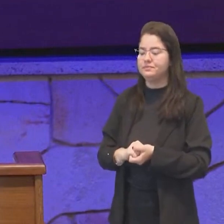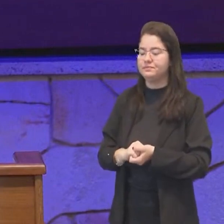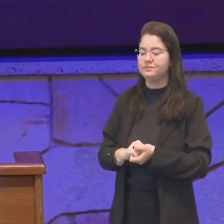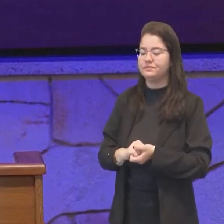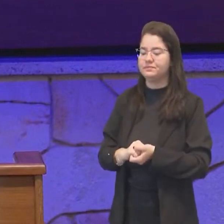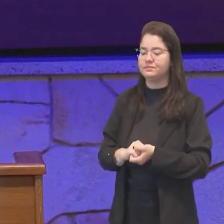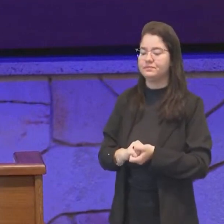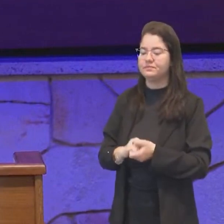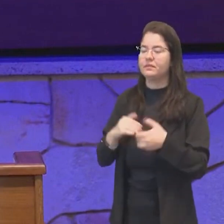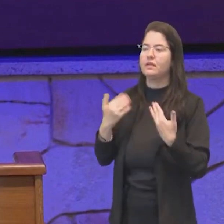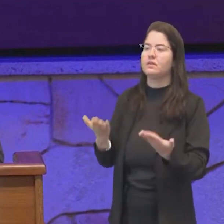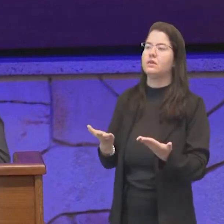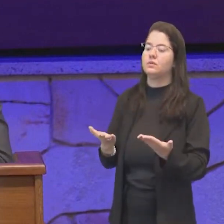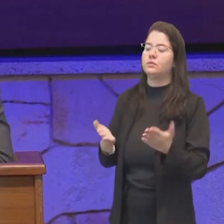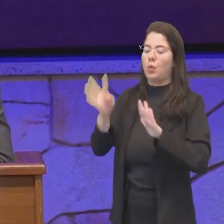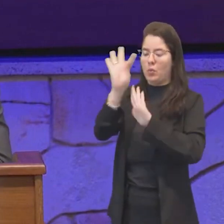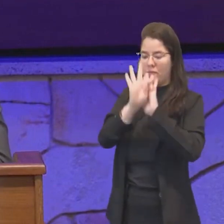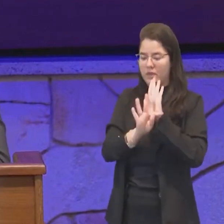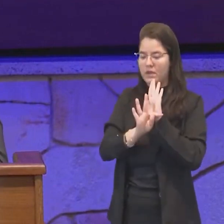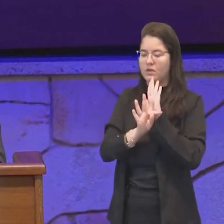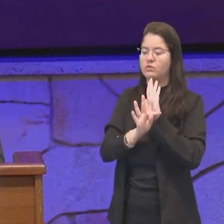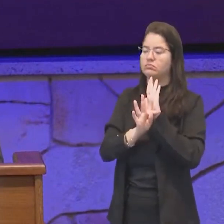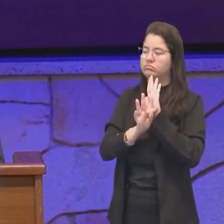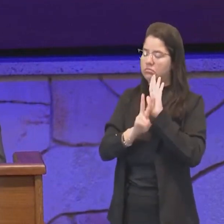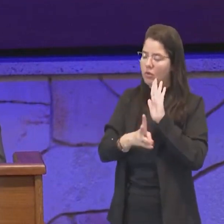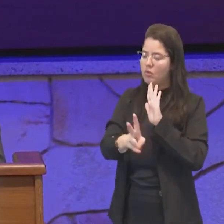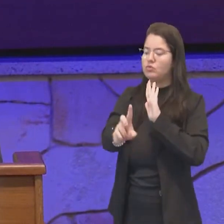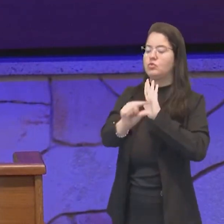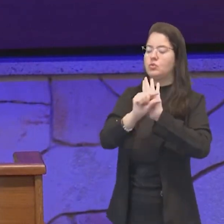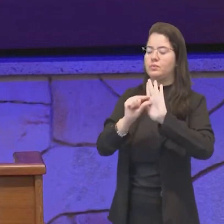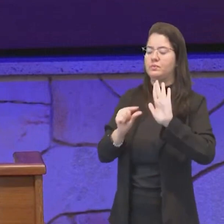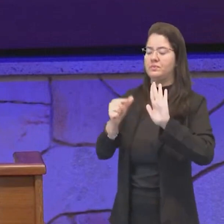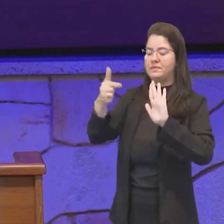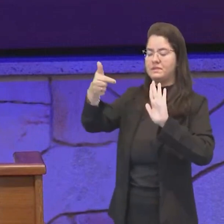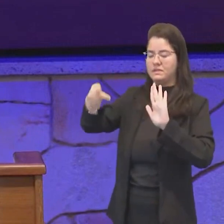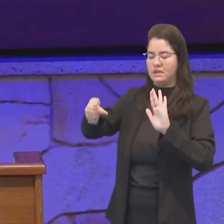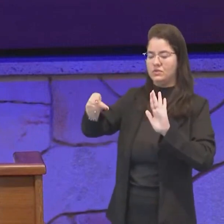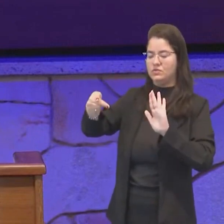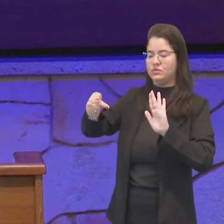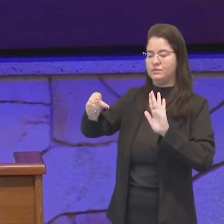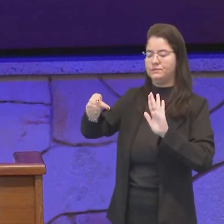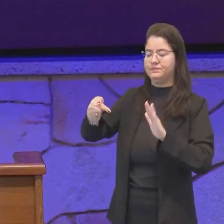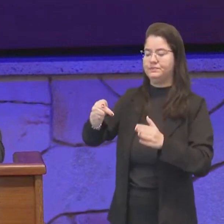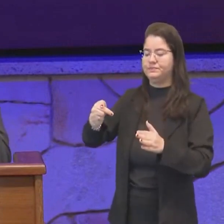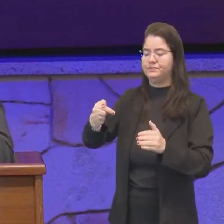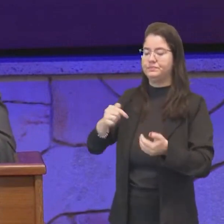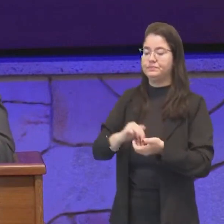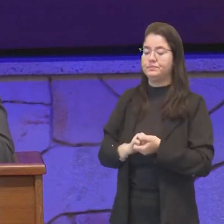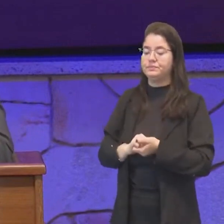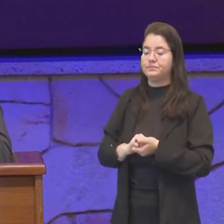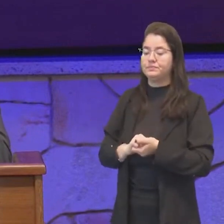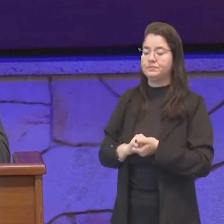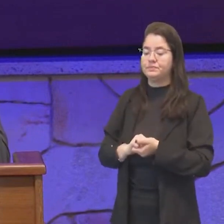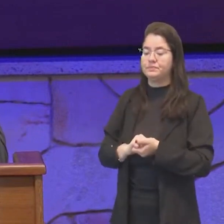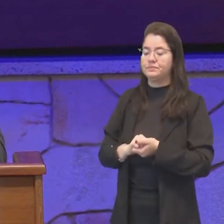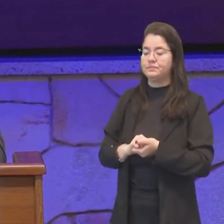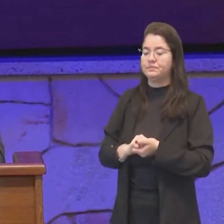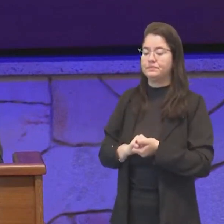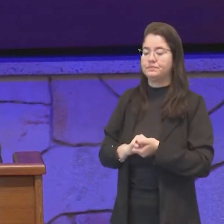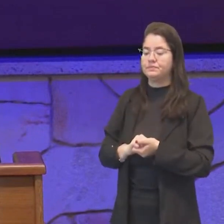E ele então continua aqui, no verso de número 7, e ele então chega a